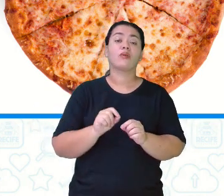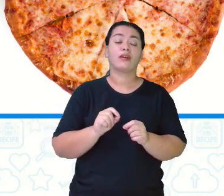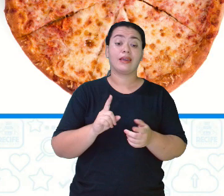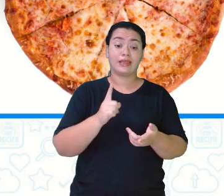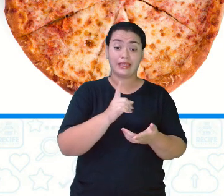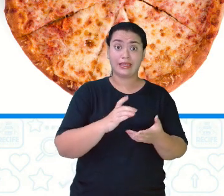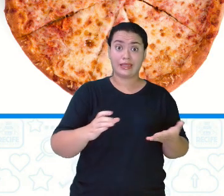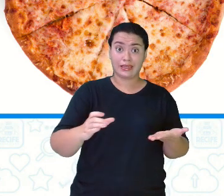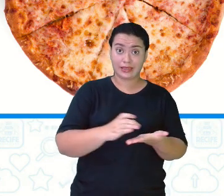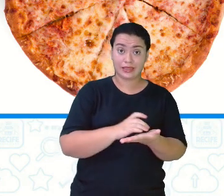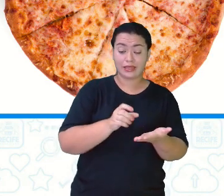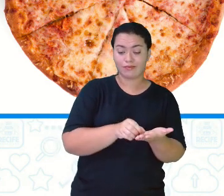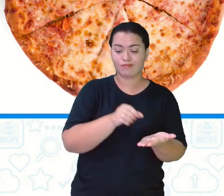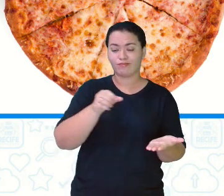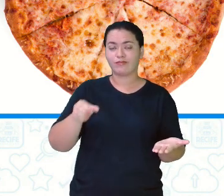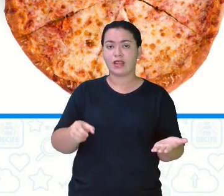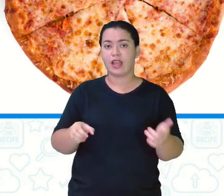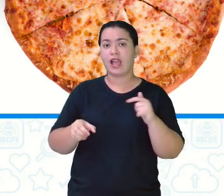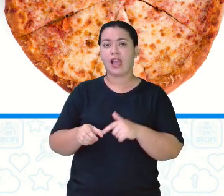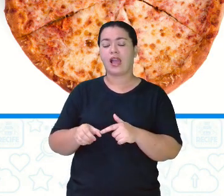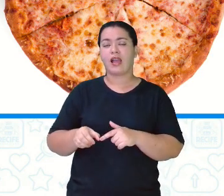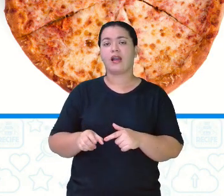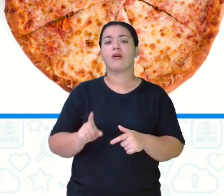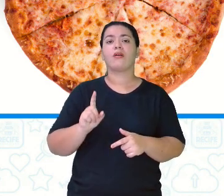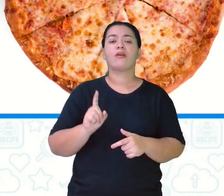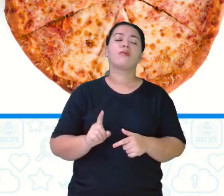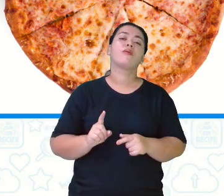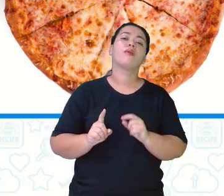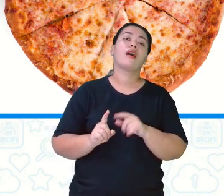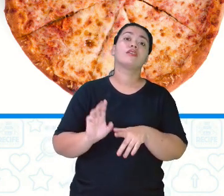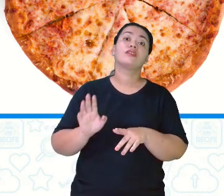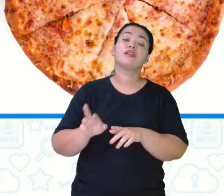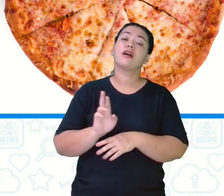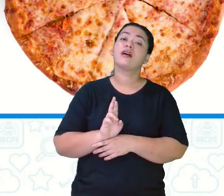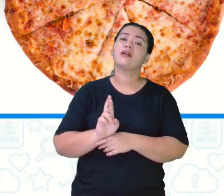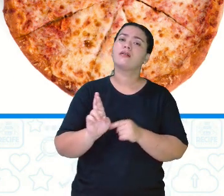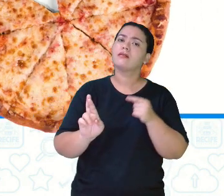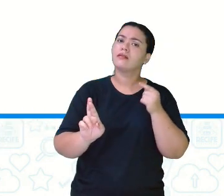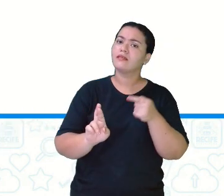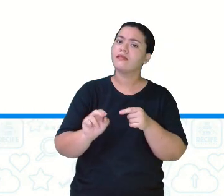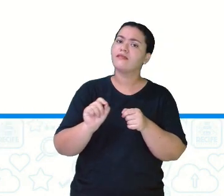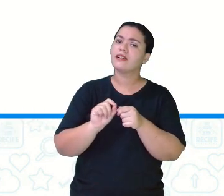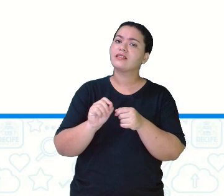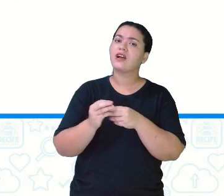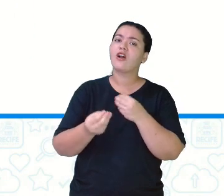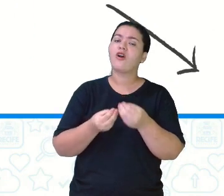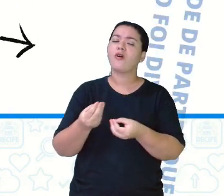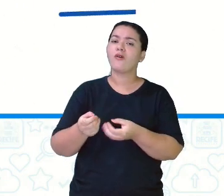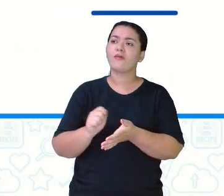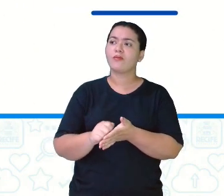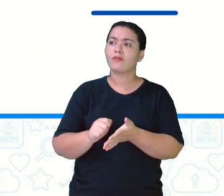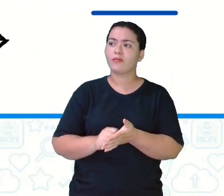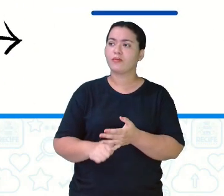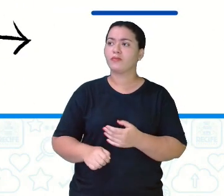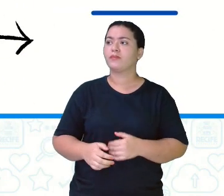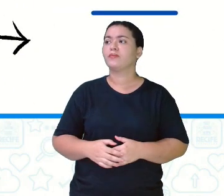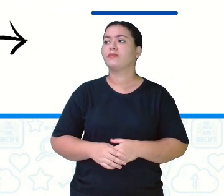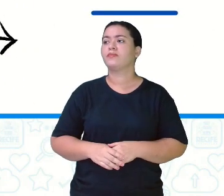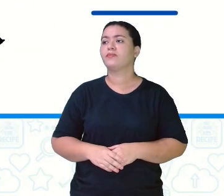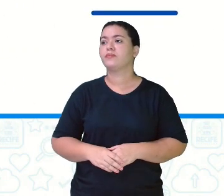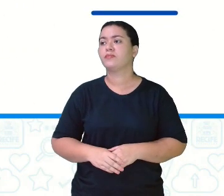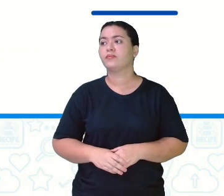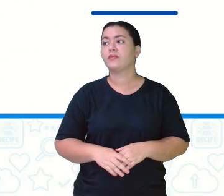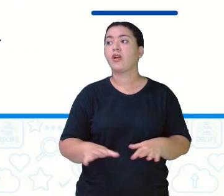que estava a pizza. E a gente já sabe representar a fração. Mas vamos embora. Olha